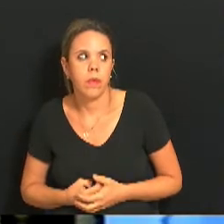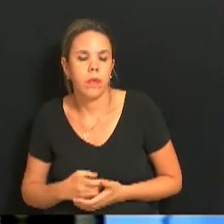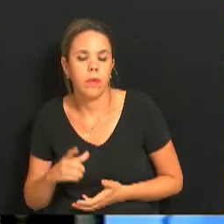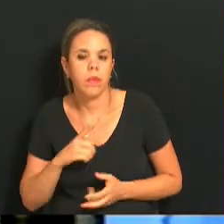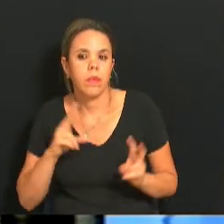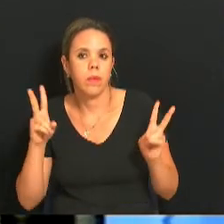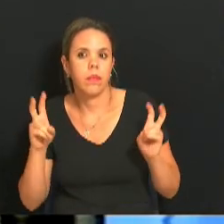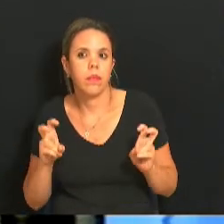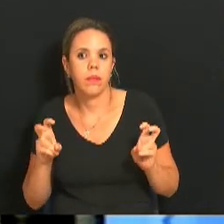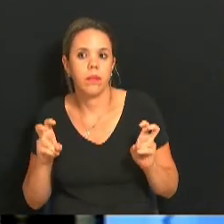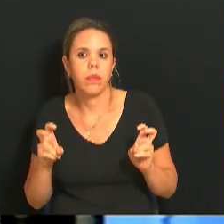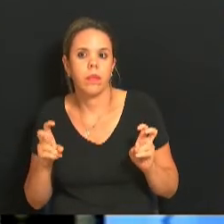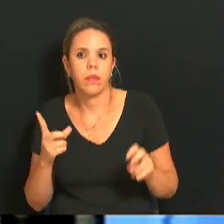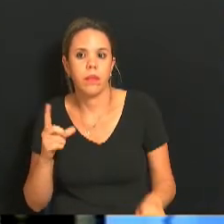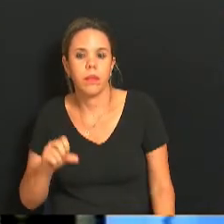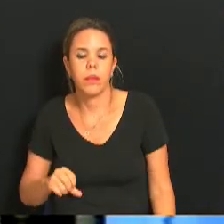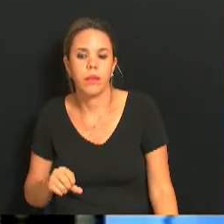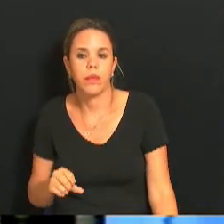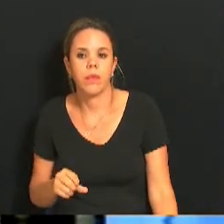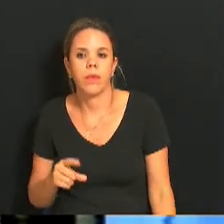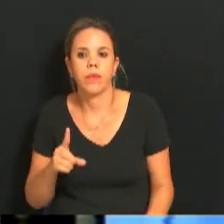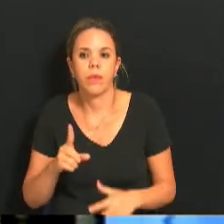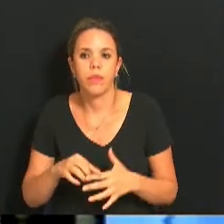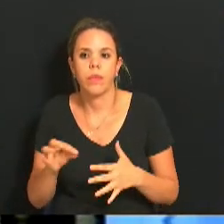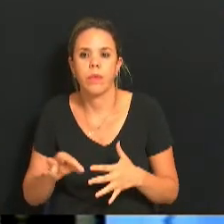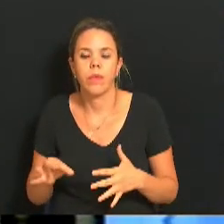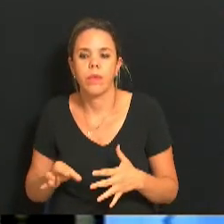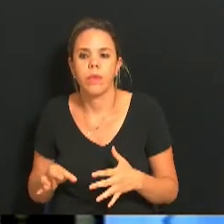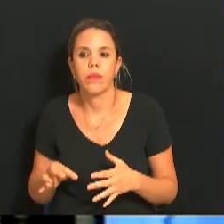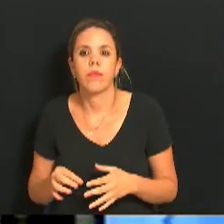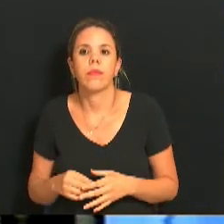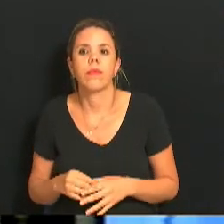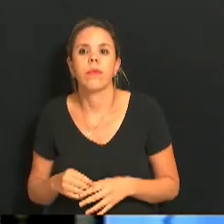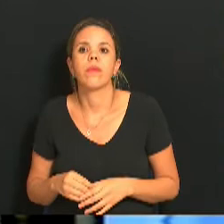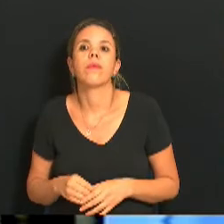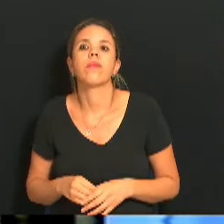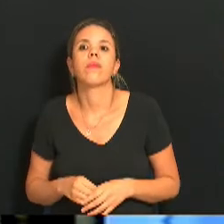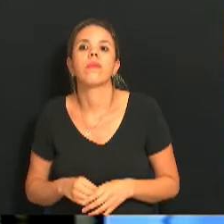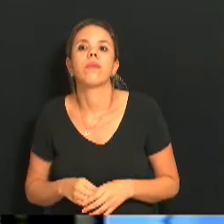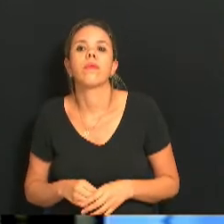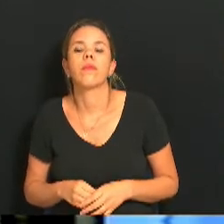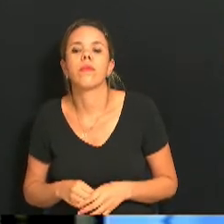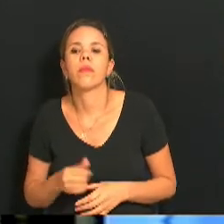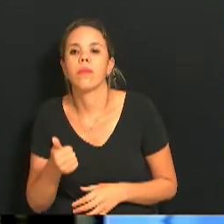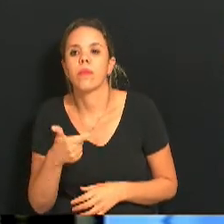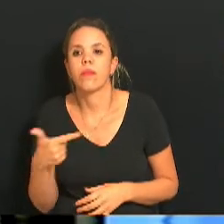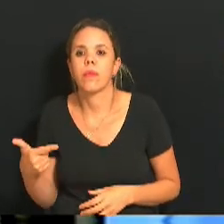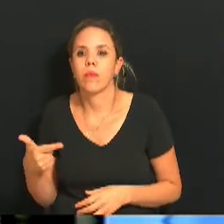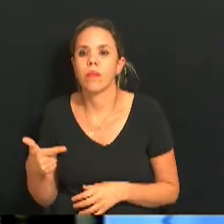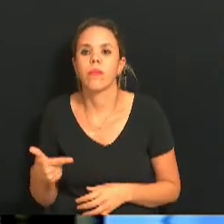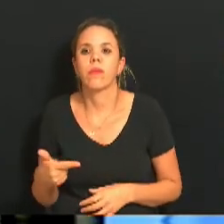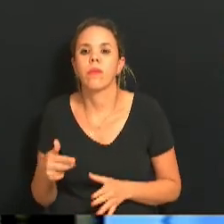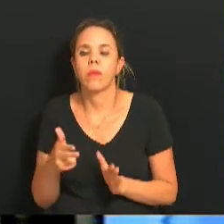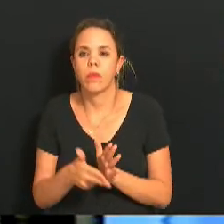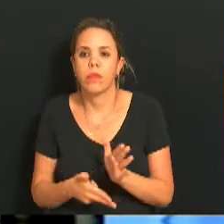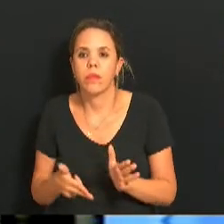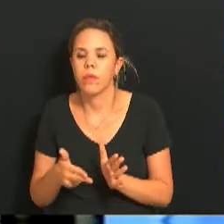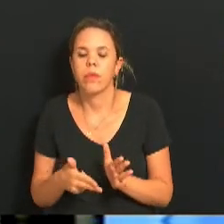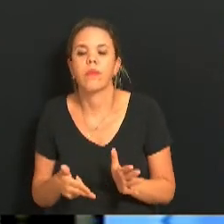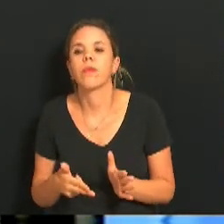relação de 19 meses primeiro da companhia paulista e depois de 12 bens da companhia Mogiana